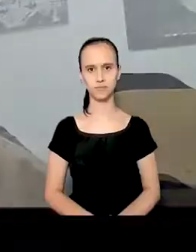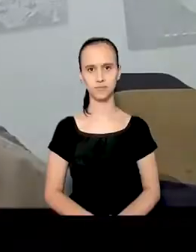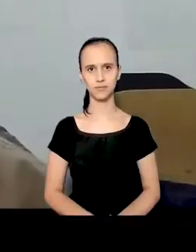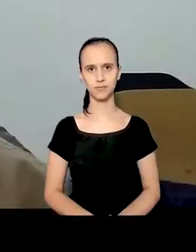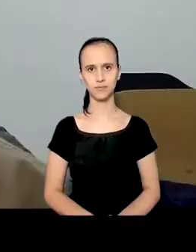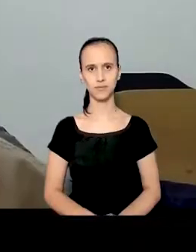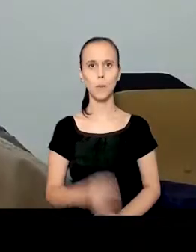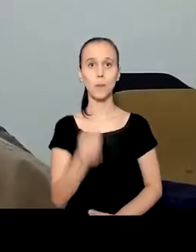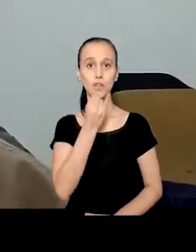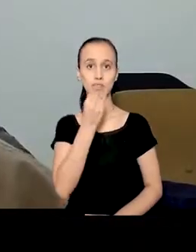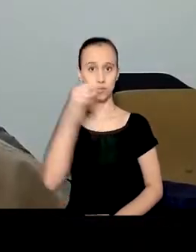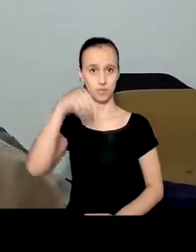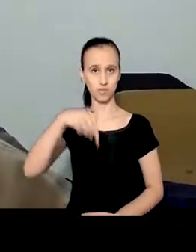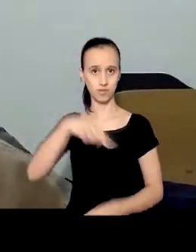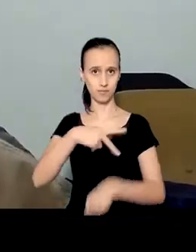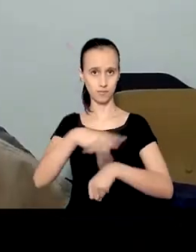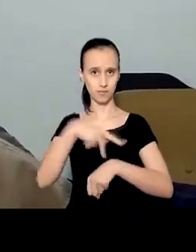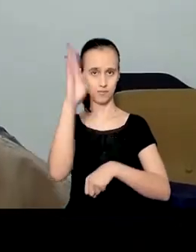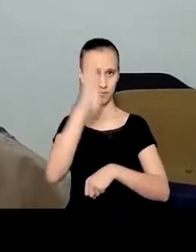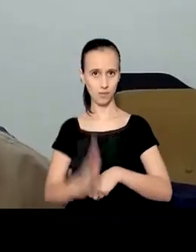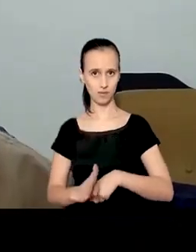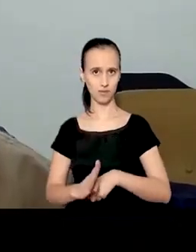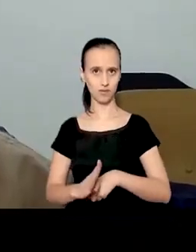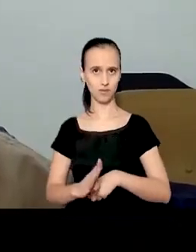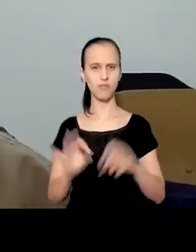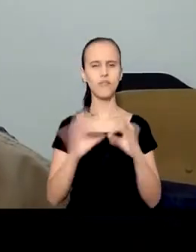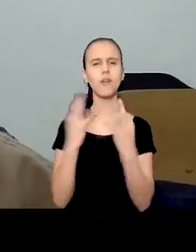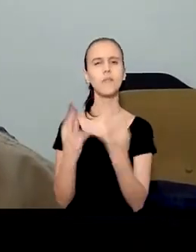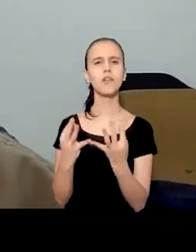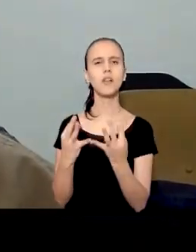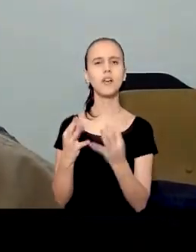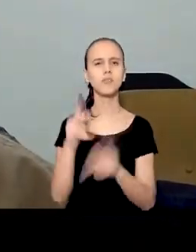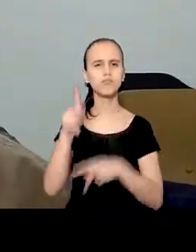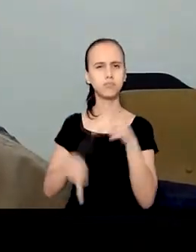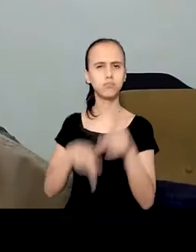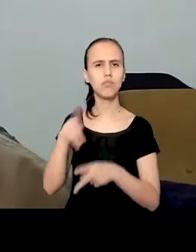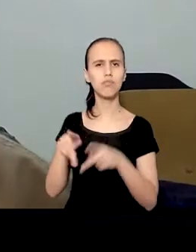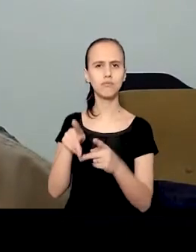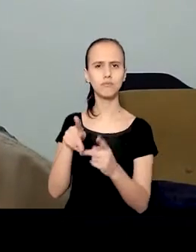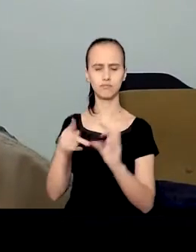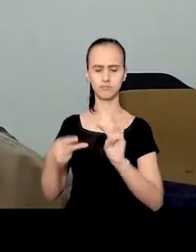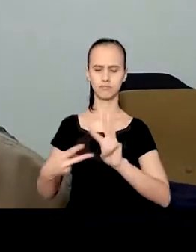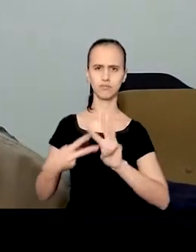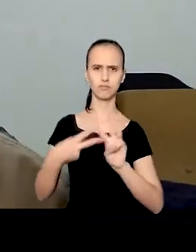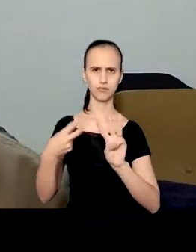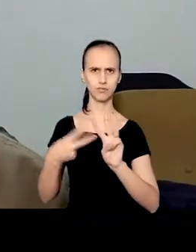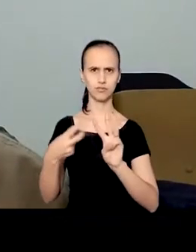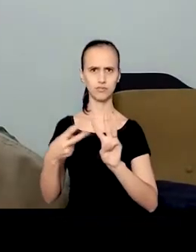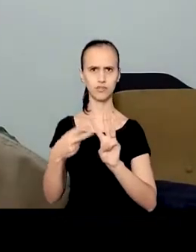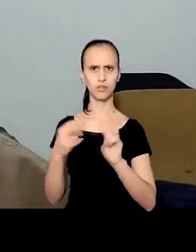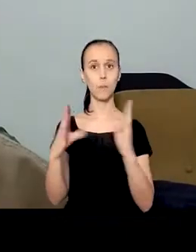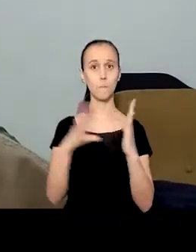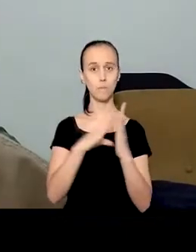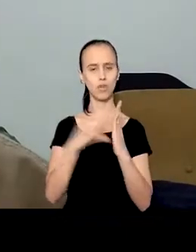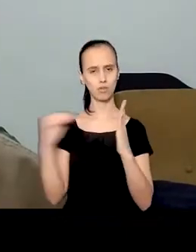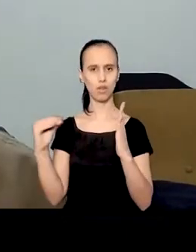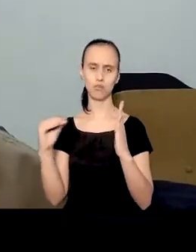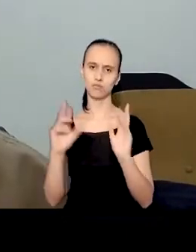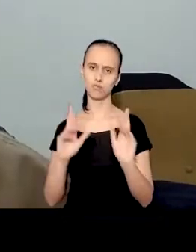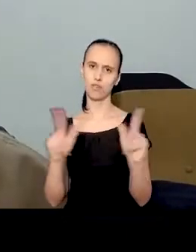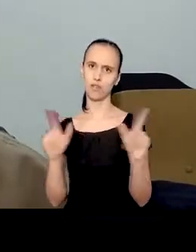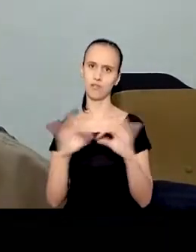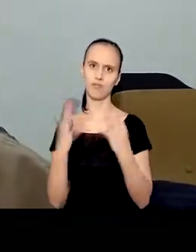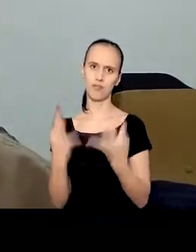família. Então, por exemplo, nós temos no caso do Brasil as famílias dos povos indígenas, né, que também tem formato